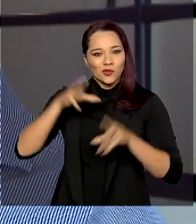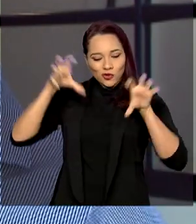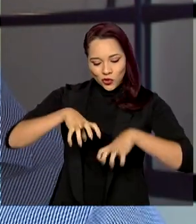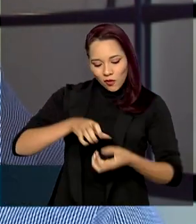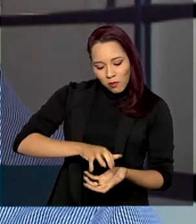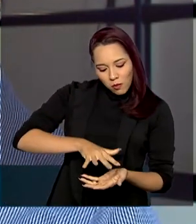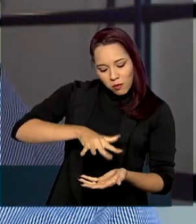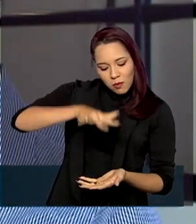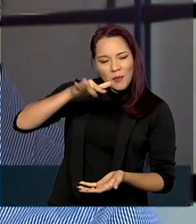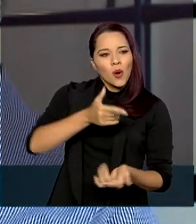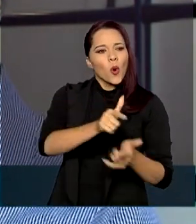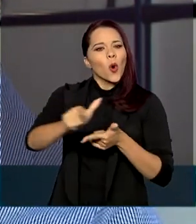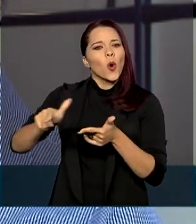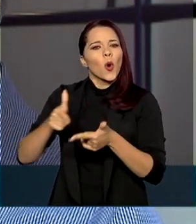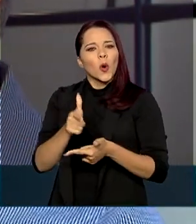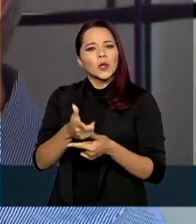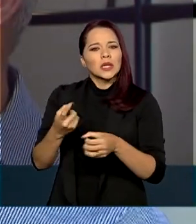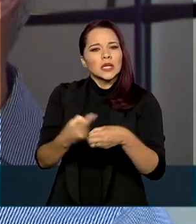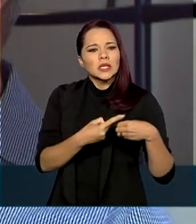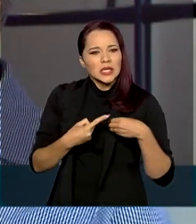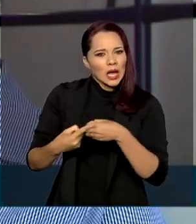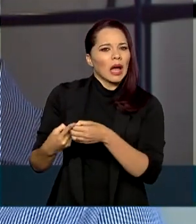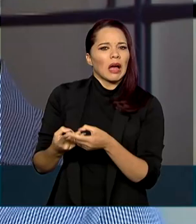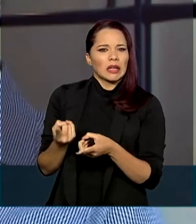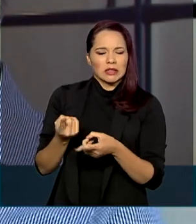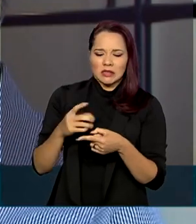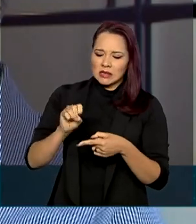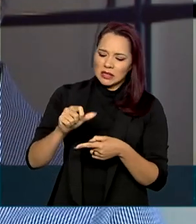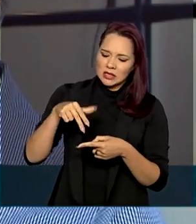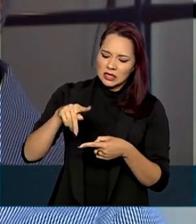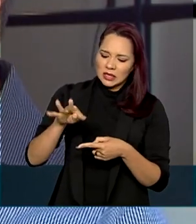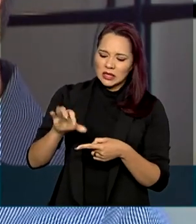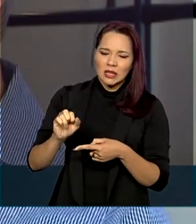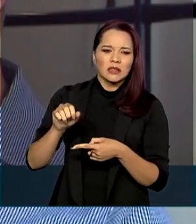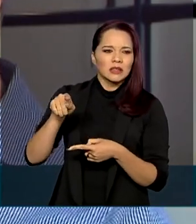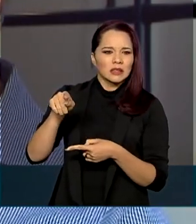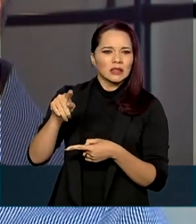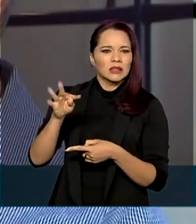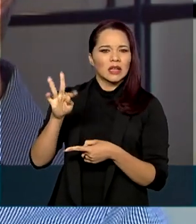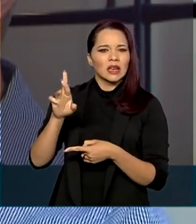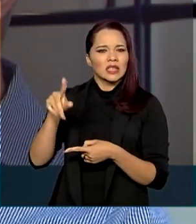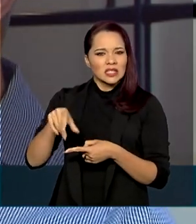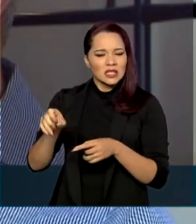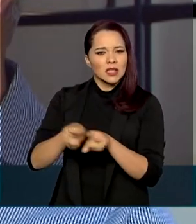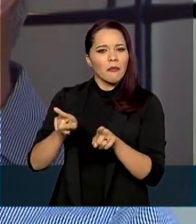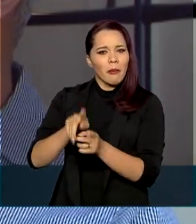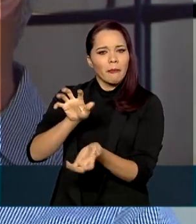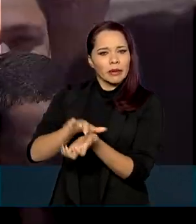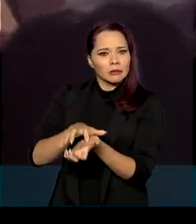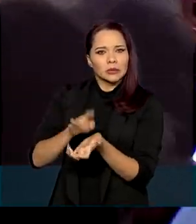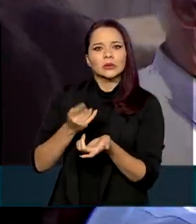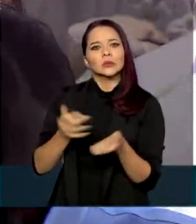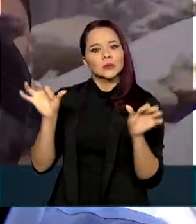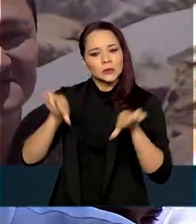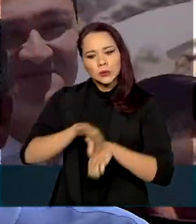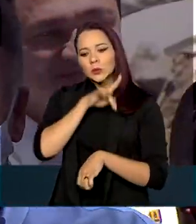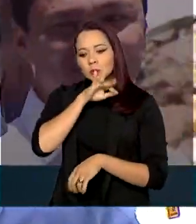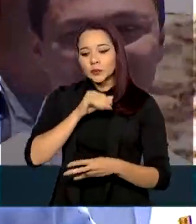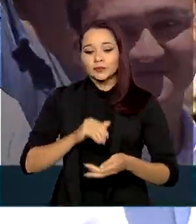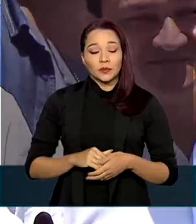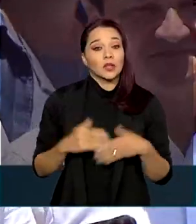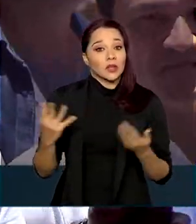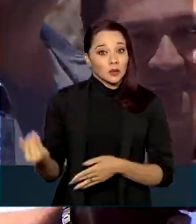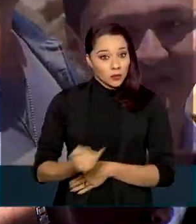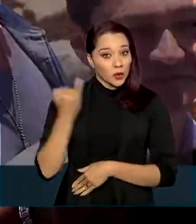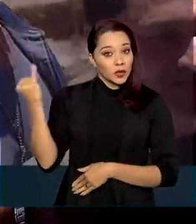Mas outras cidades por aí, Santa Terezinha, também aqui em Pernambuco, está no colapso. Tão importante